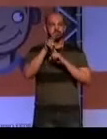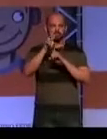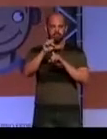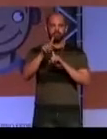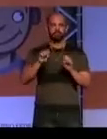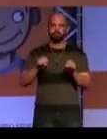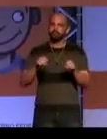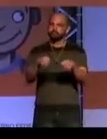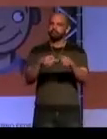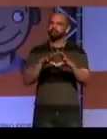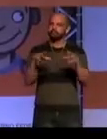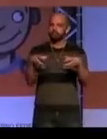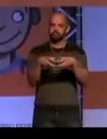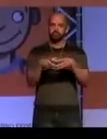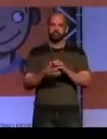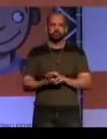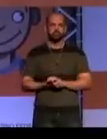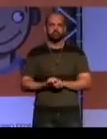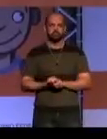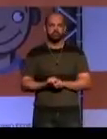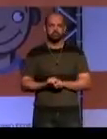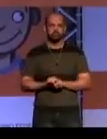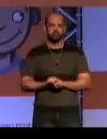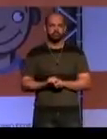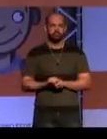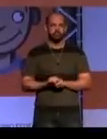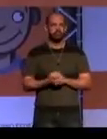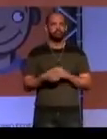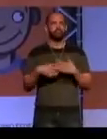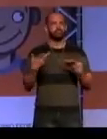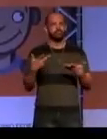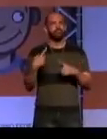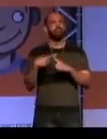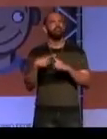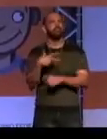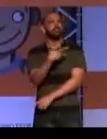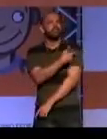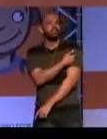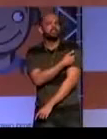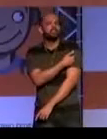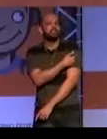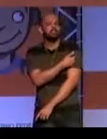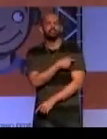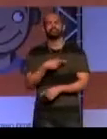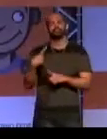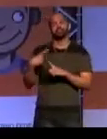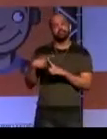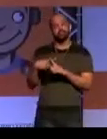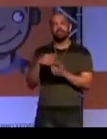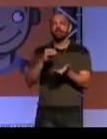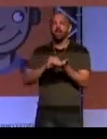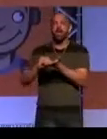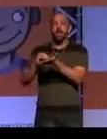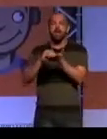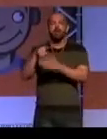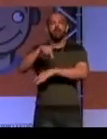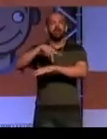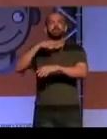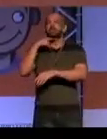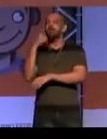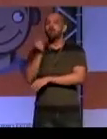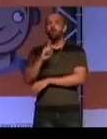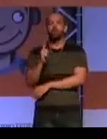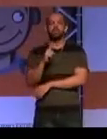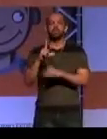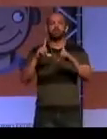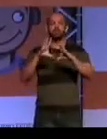da coletividade. Se já está eliminada, por que vacinar? Porque ainda temos inúmeros países no mundo que não conseguiram eliminar